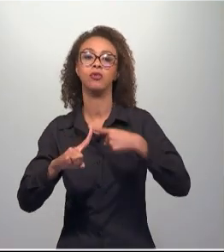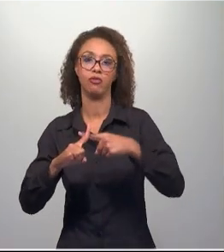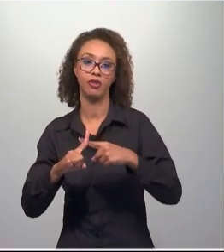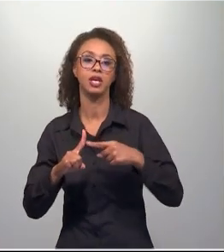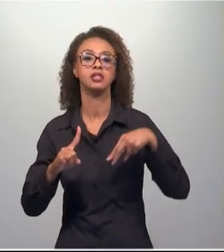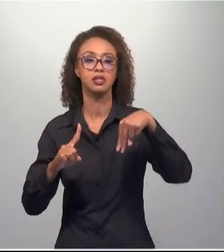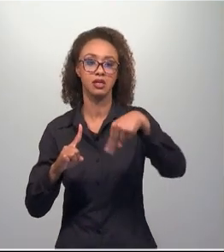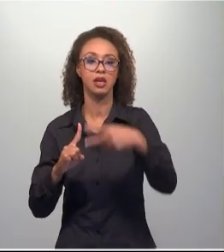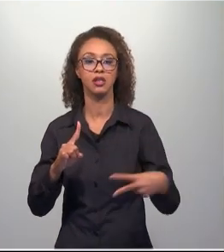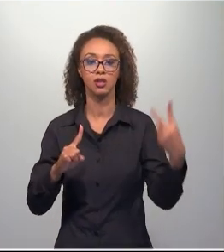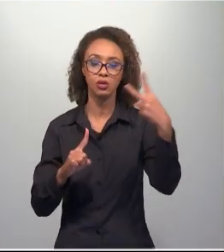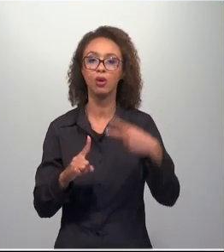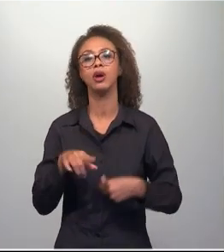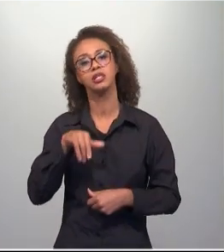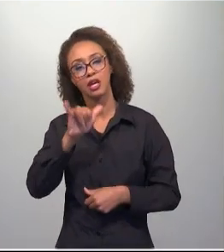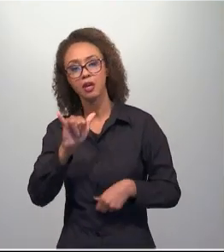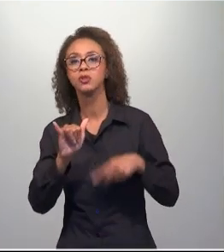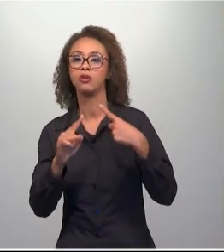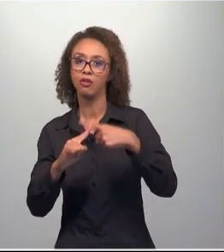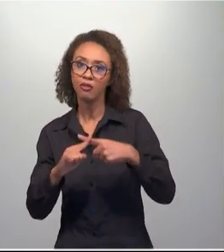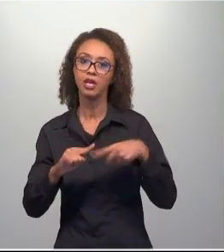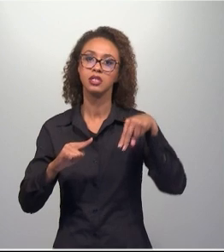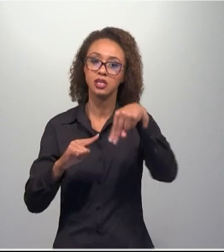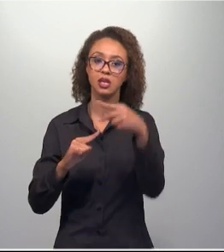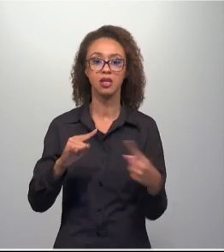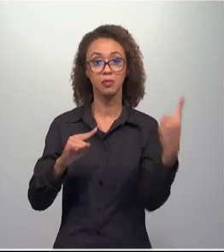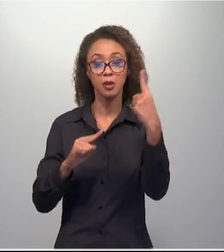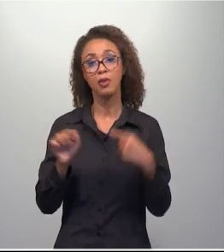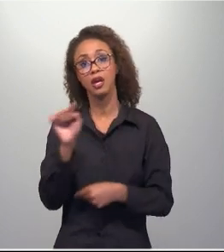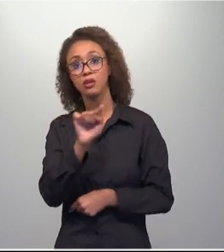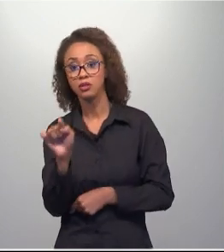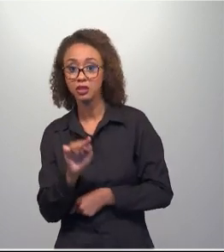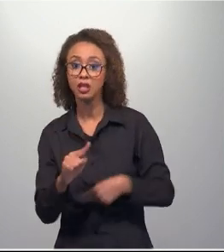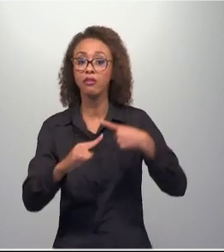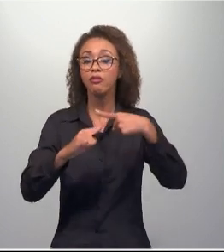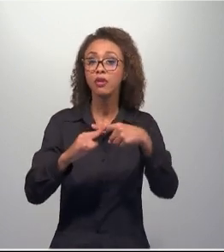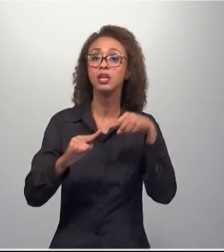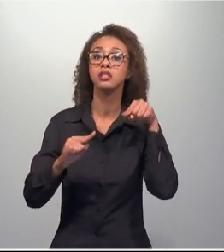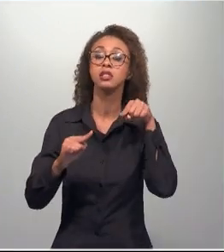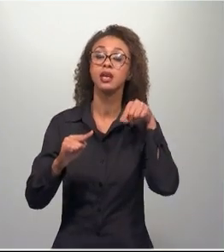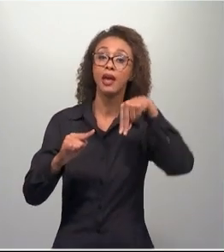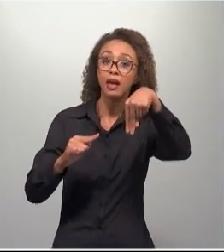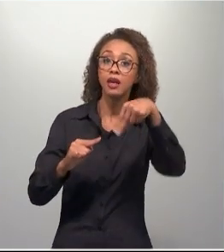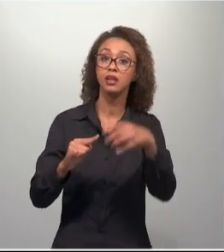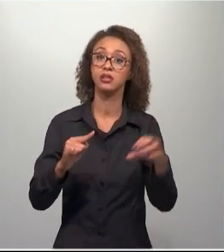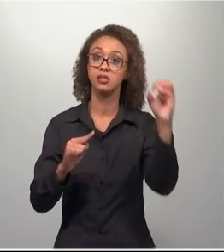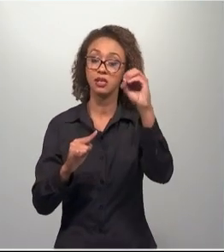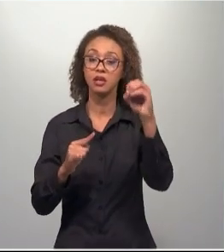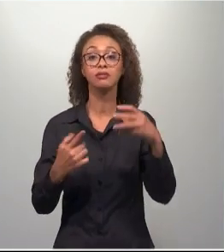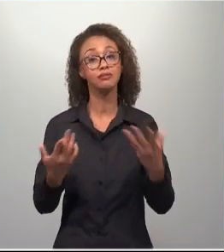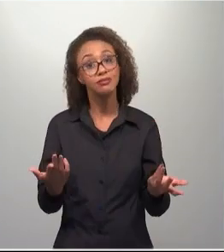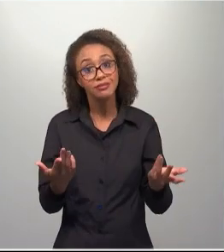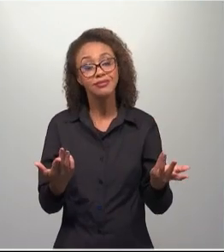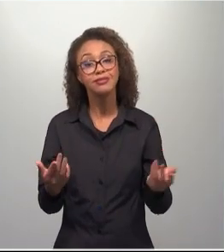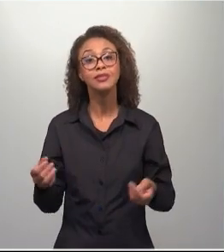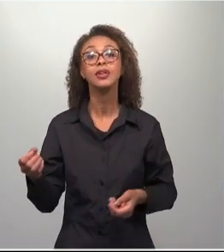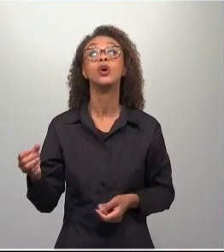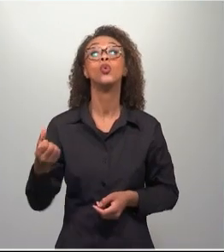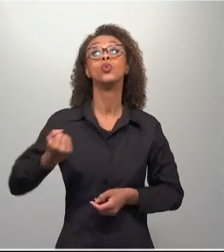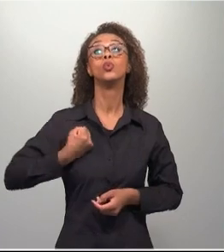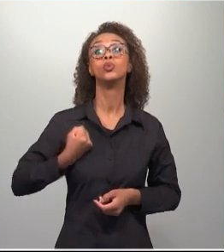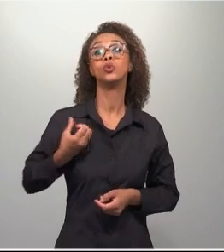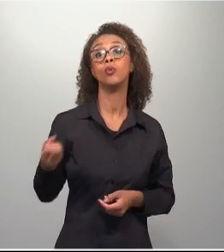dois e y e z neto é levado a primeira zebra vezes em levar a 0 e aí eu tenho um novo número